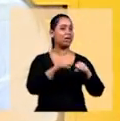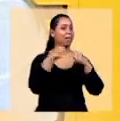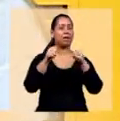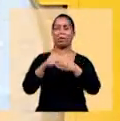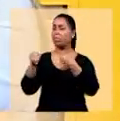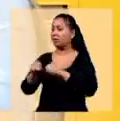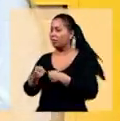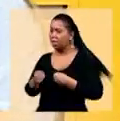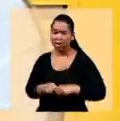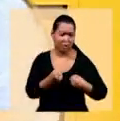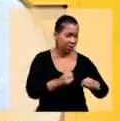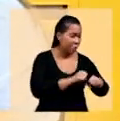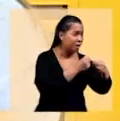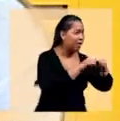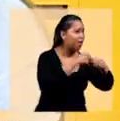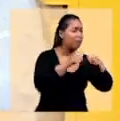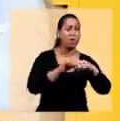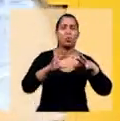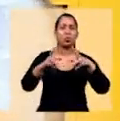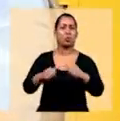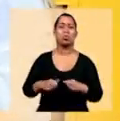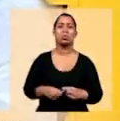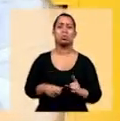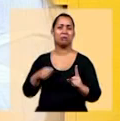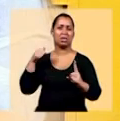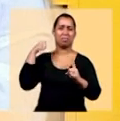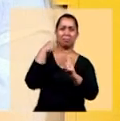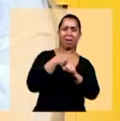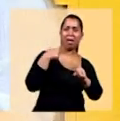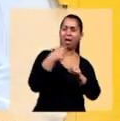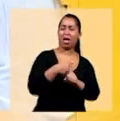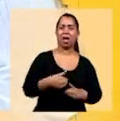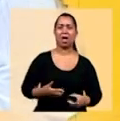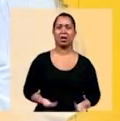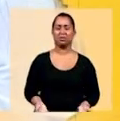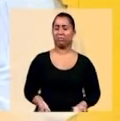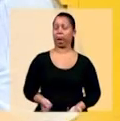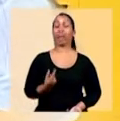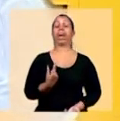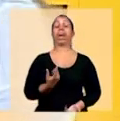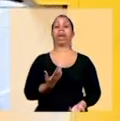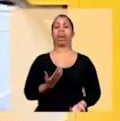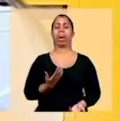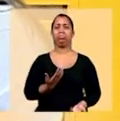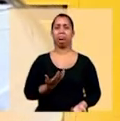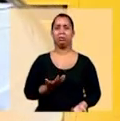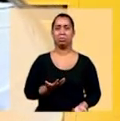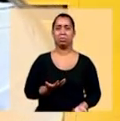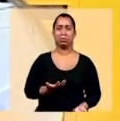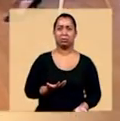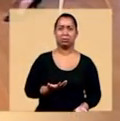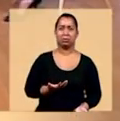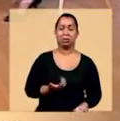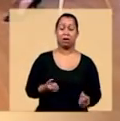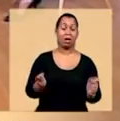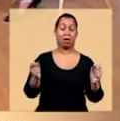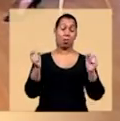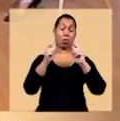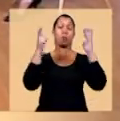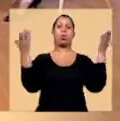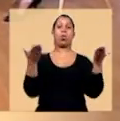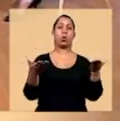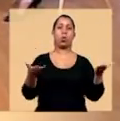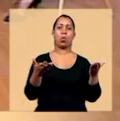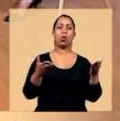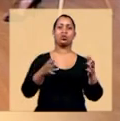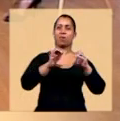inteira. Quebra a empresa inteira e bate nos colegas, coisa assim horrível. Mas, peraí. Essa pessoa não acordou. Ela não acordou hoje e